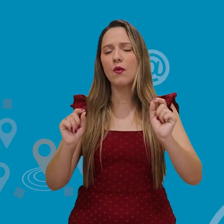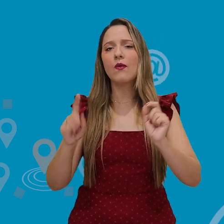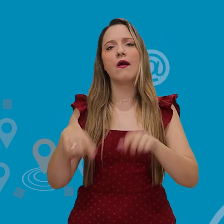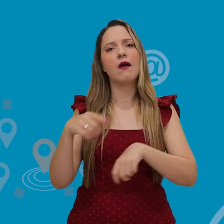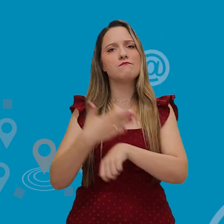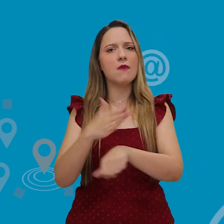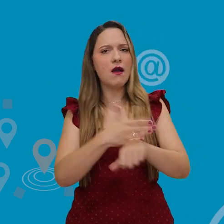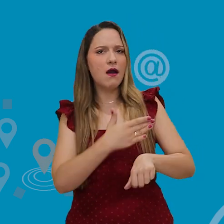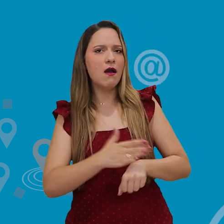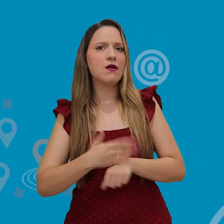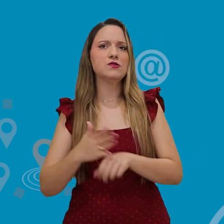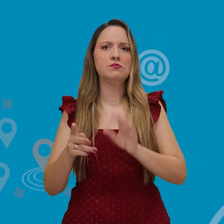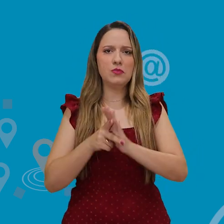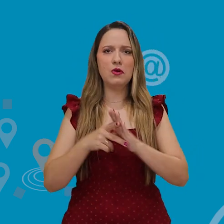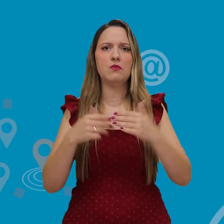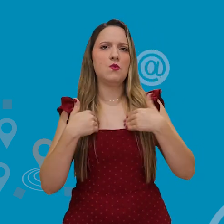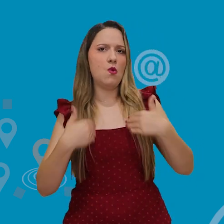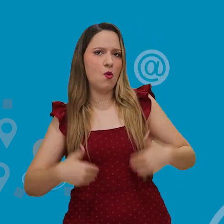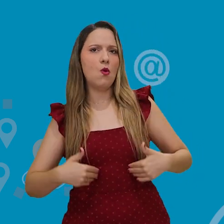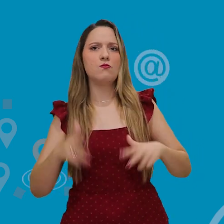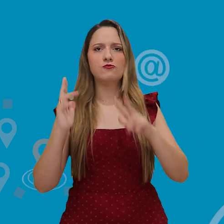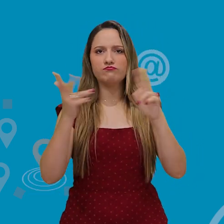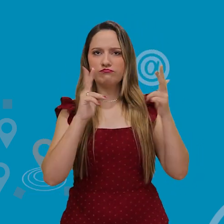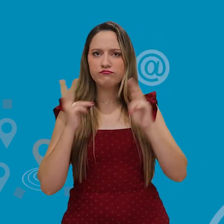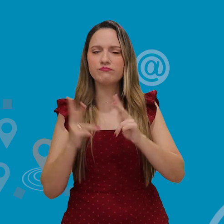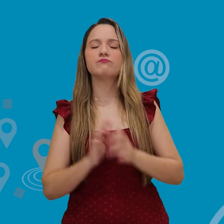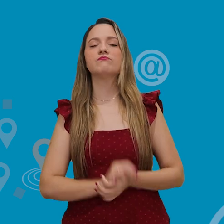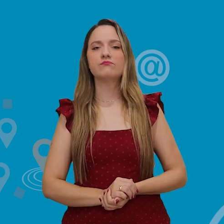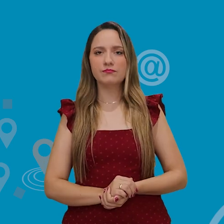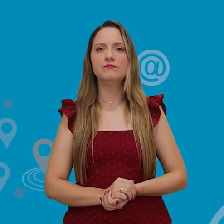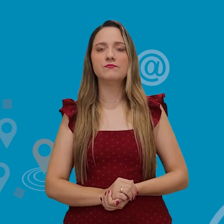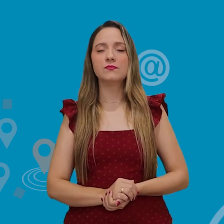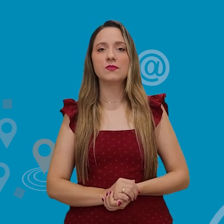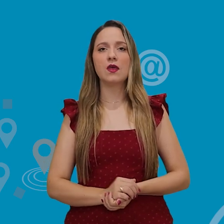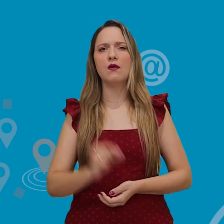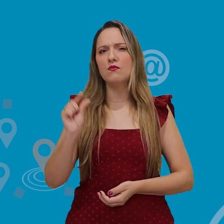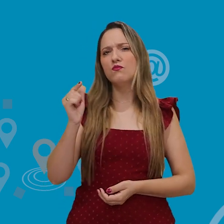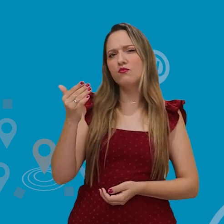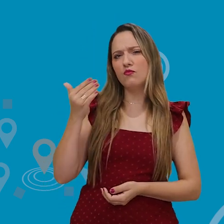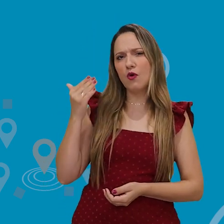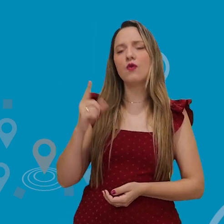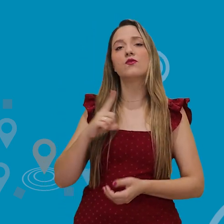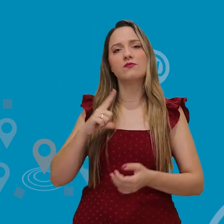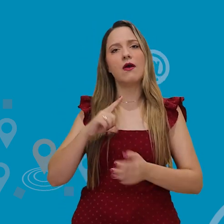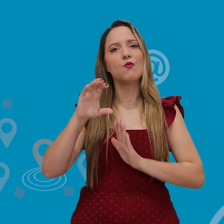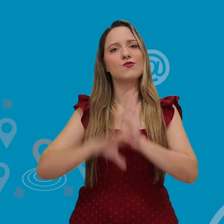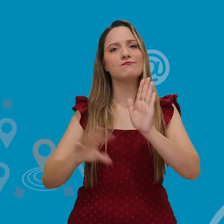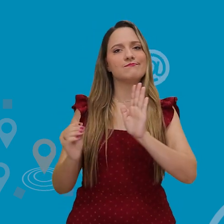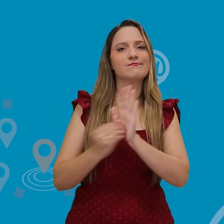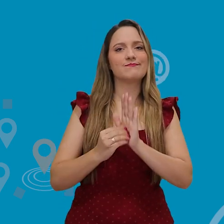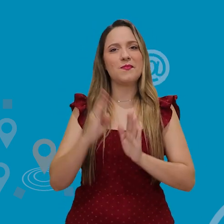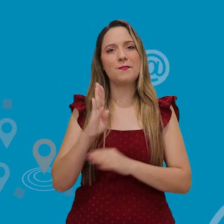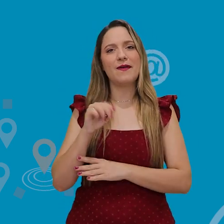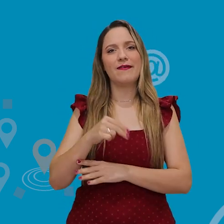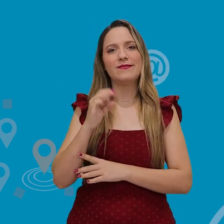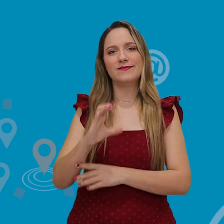né, foram sistematizados com esse novo termo, né, como práticas corporais de aventura, e que recentemente dentro